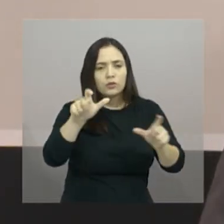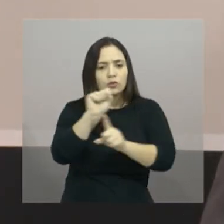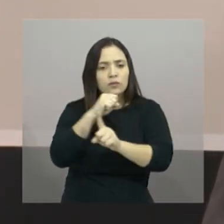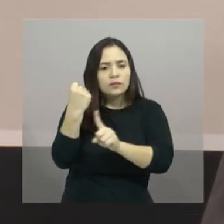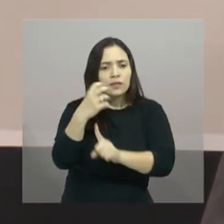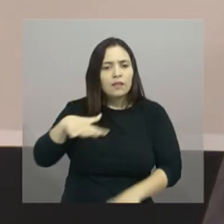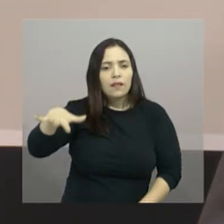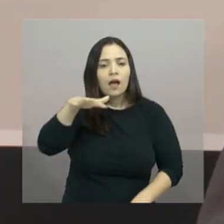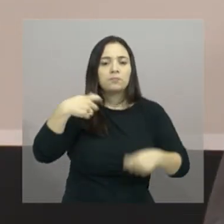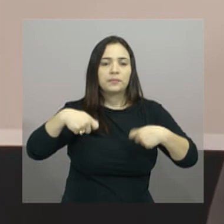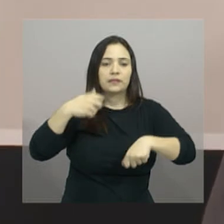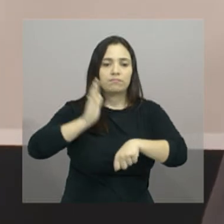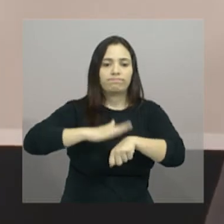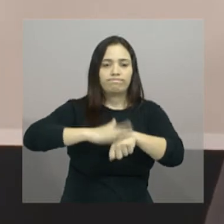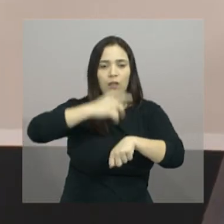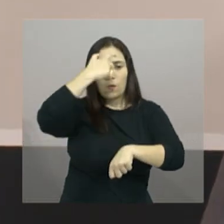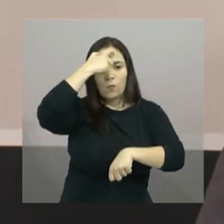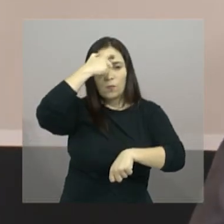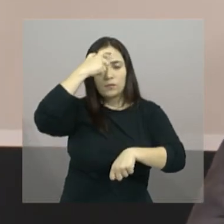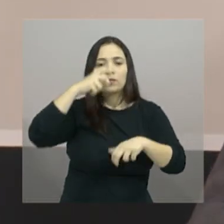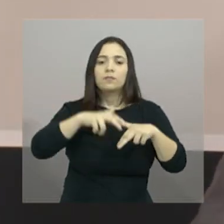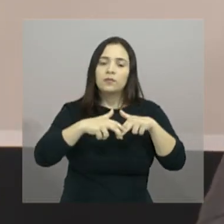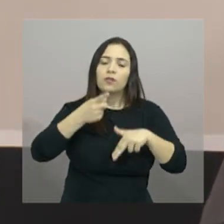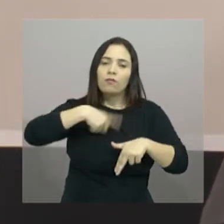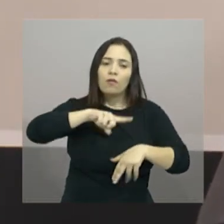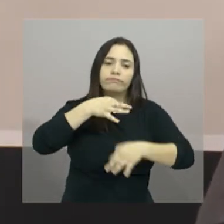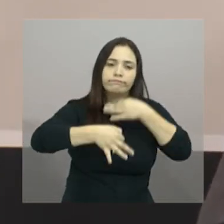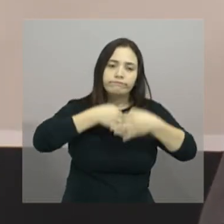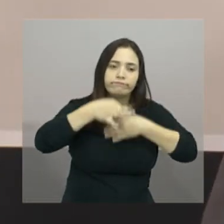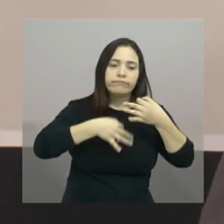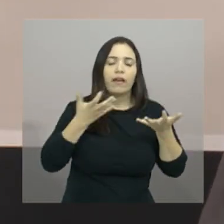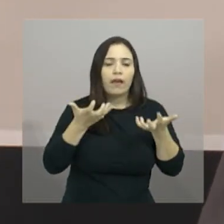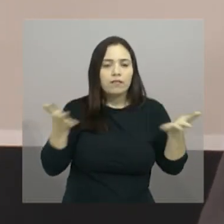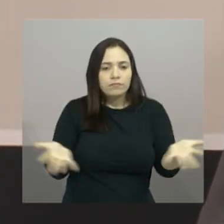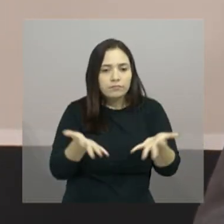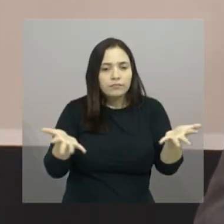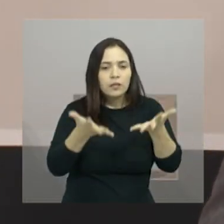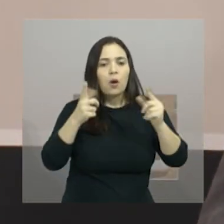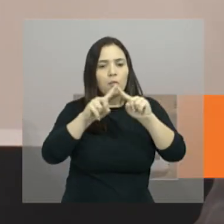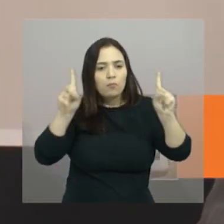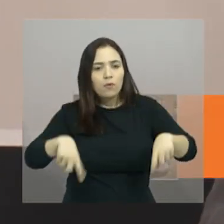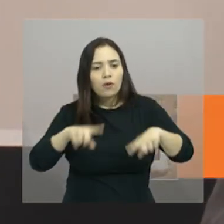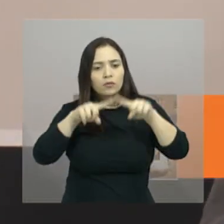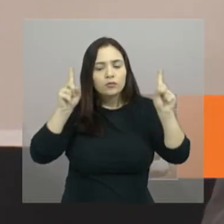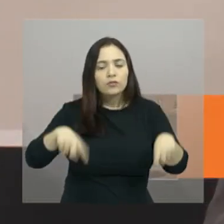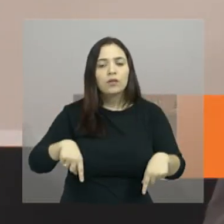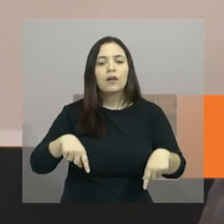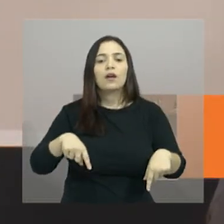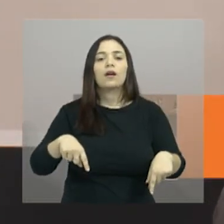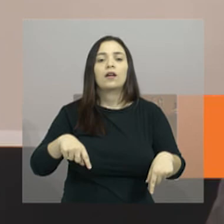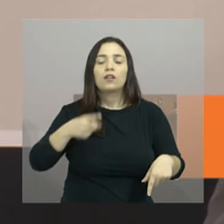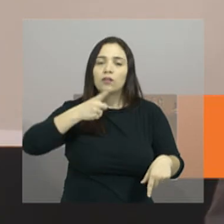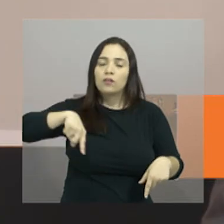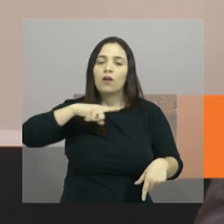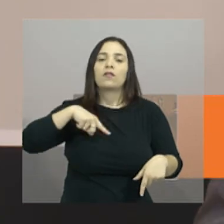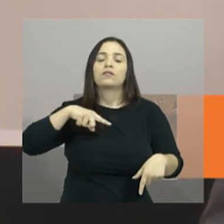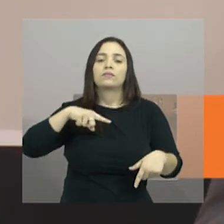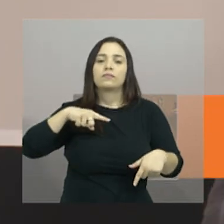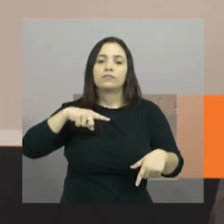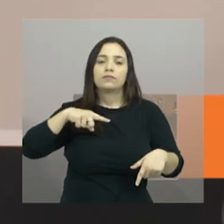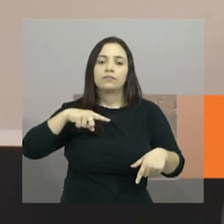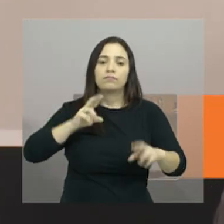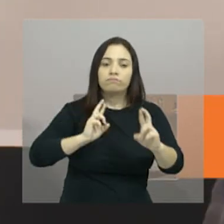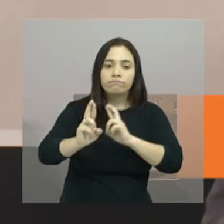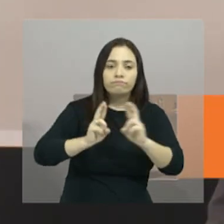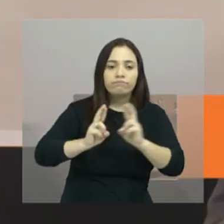da mudança. Então é isso que a gente tem debatido muito aqui, Ricardo, tem estimulado para os nossos projetos, e cada programa desse que a gente vem aqui, que o telespectador nos